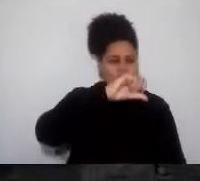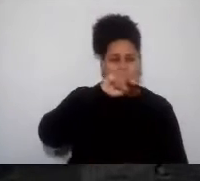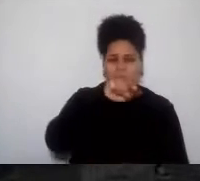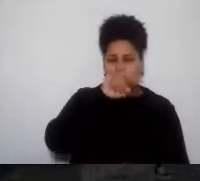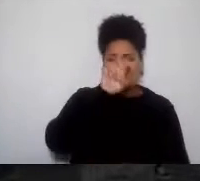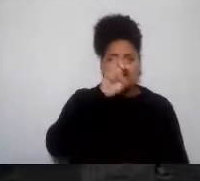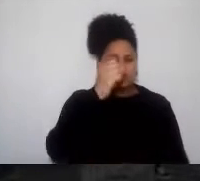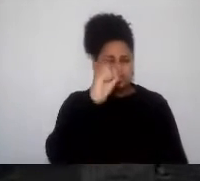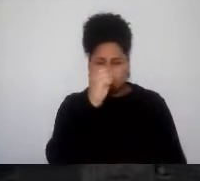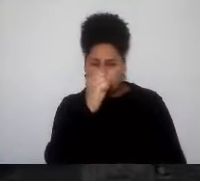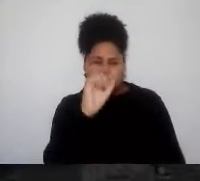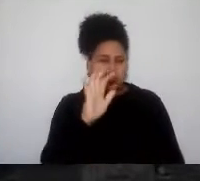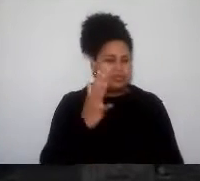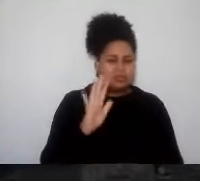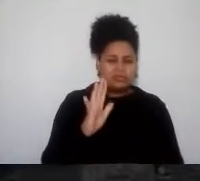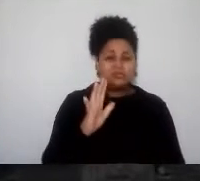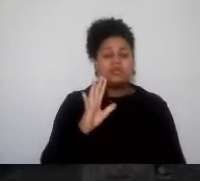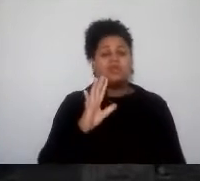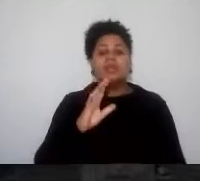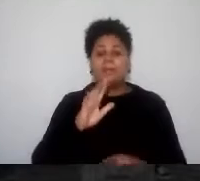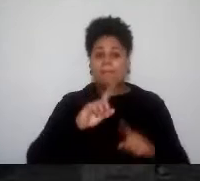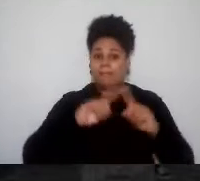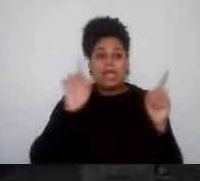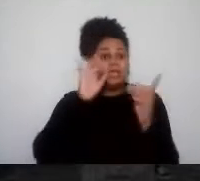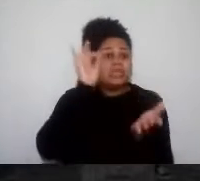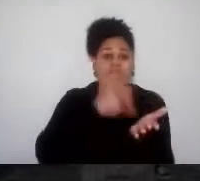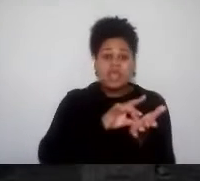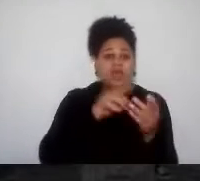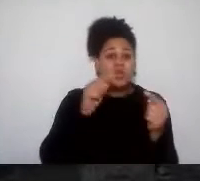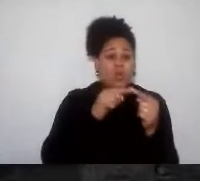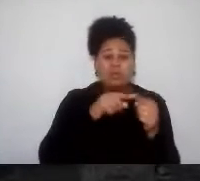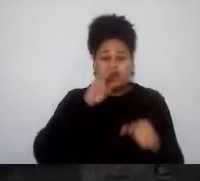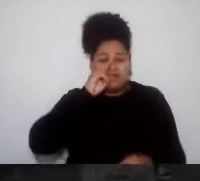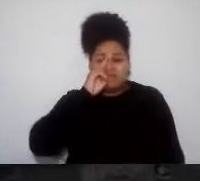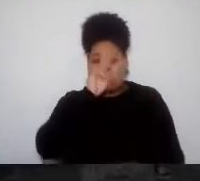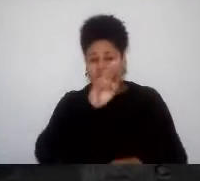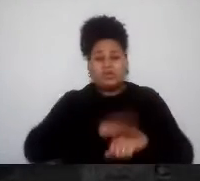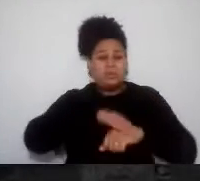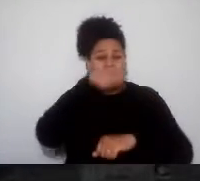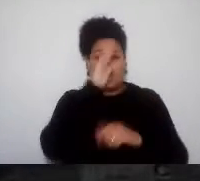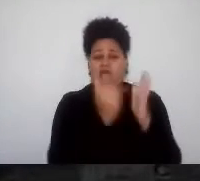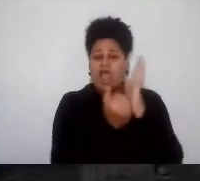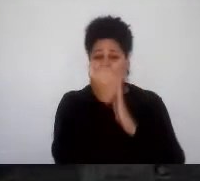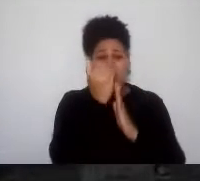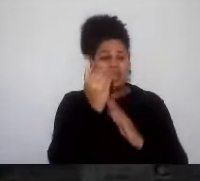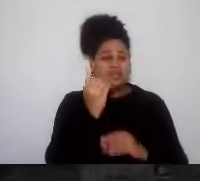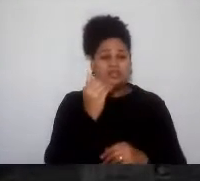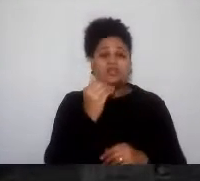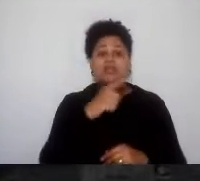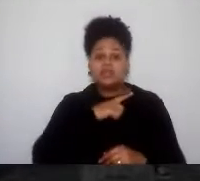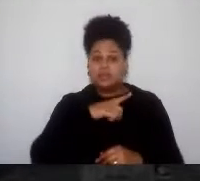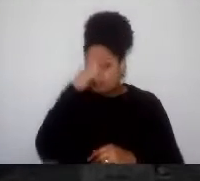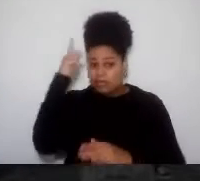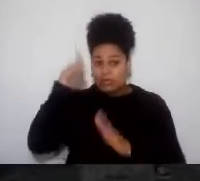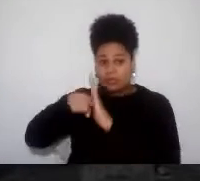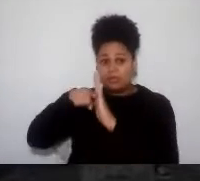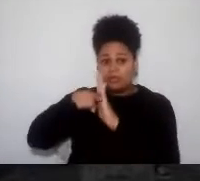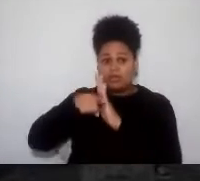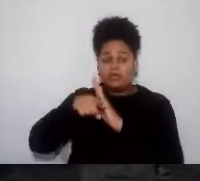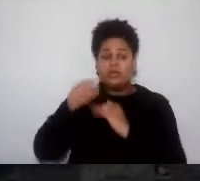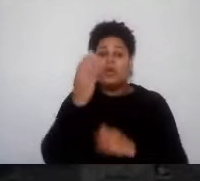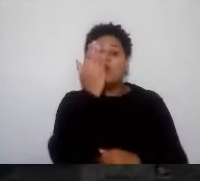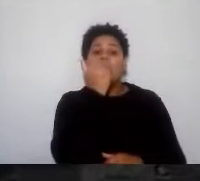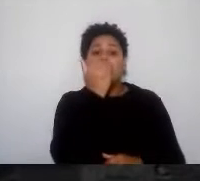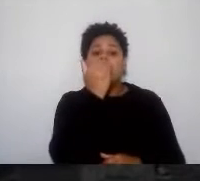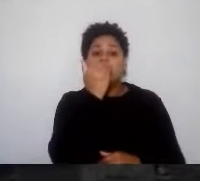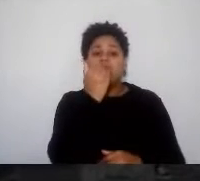9,58 no geral, mas na realidade, para os trabalhadores, é muito mais do que isso. O Diese fez um levantamento que só na cesta básica o aumento